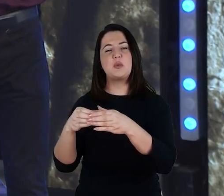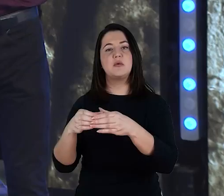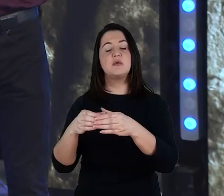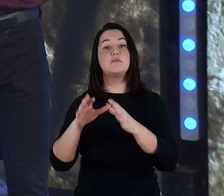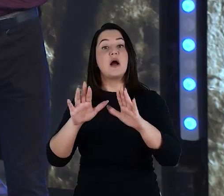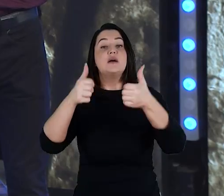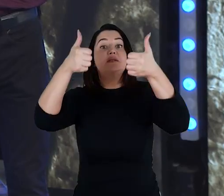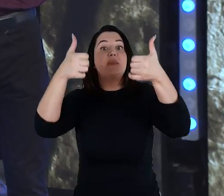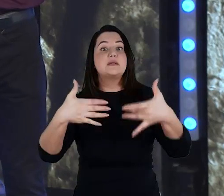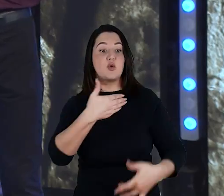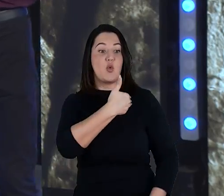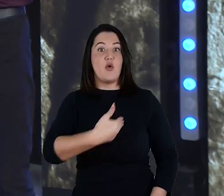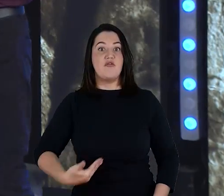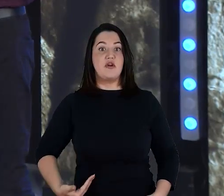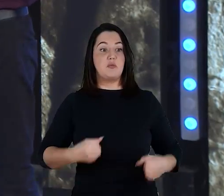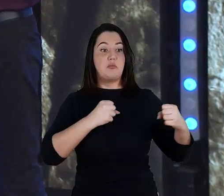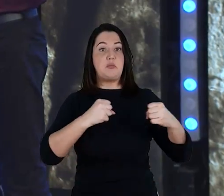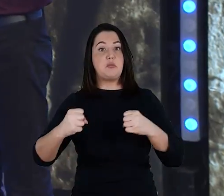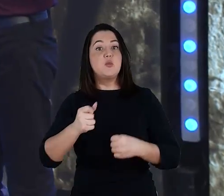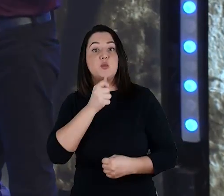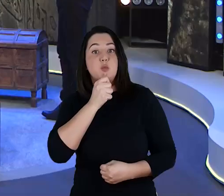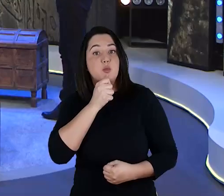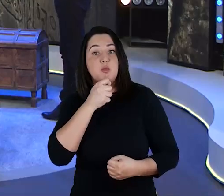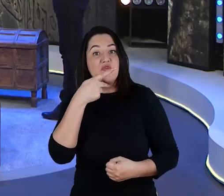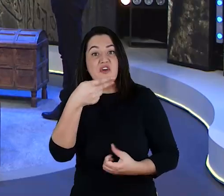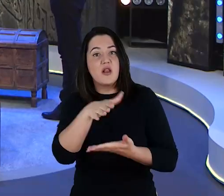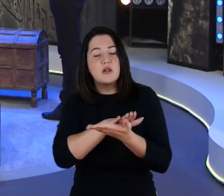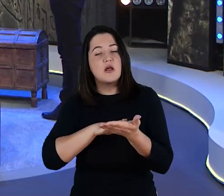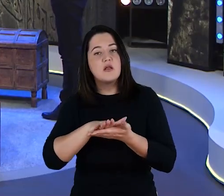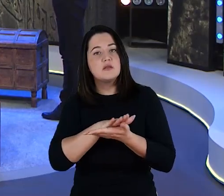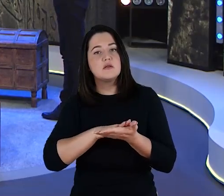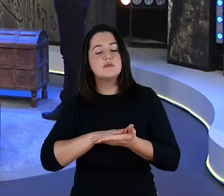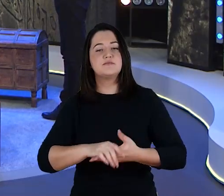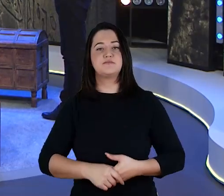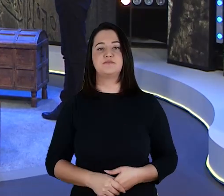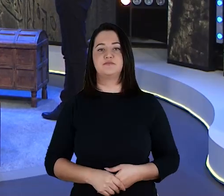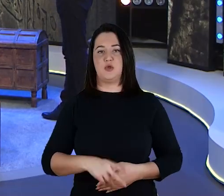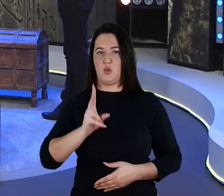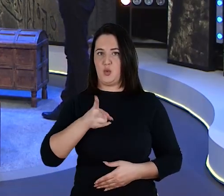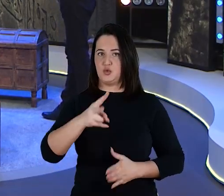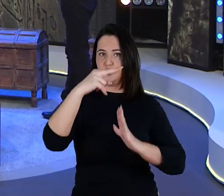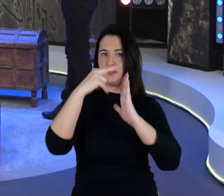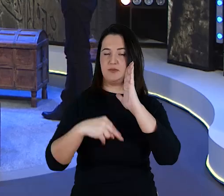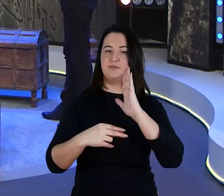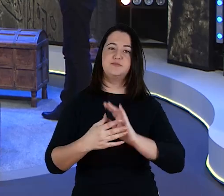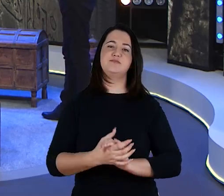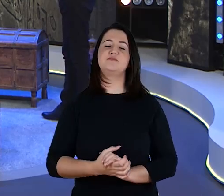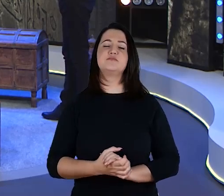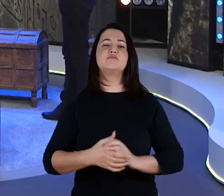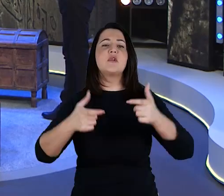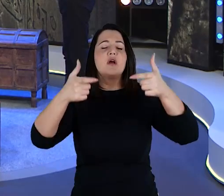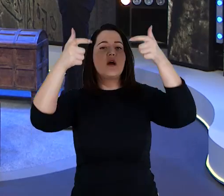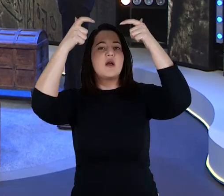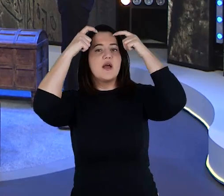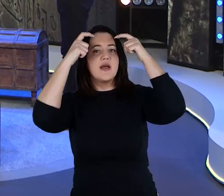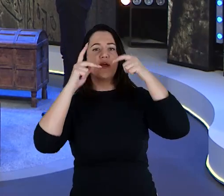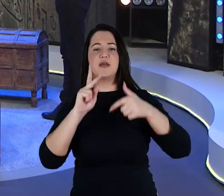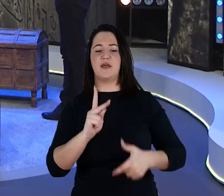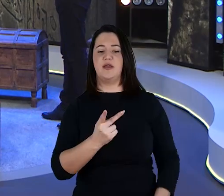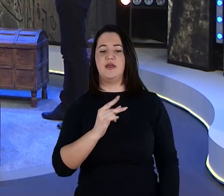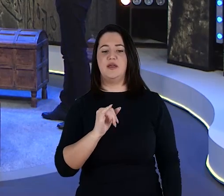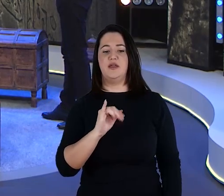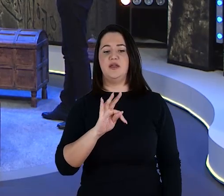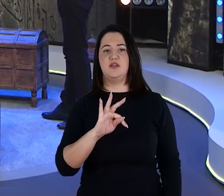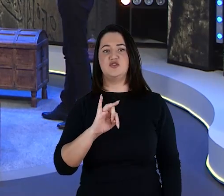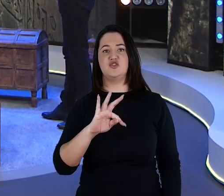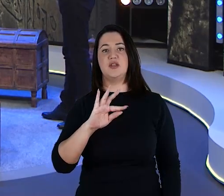grande império hitita. Vamos continuar a leitura do verbete. Os reis dos hititas são frequentemente mencionados em conexão com os reis da